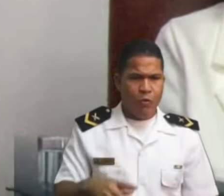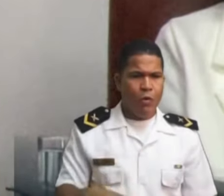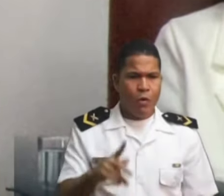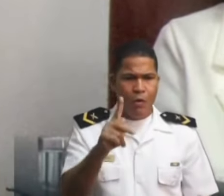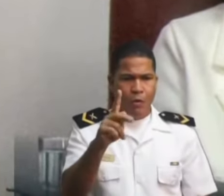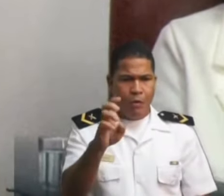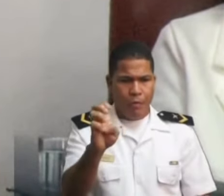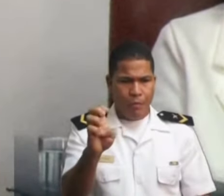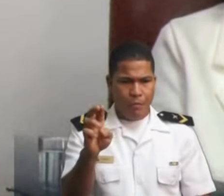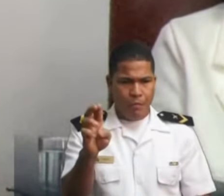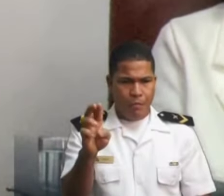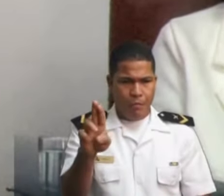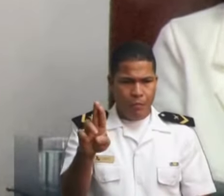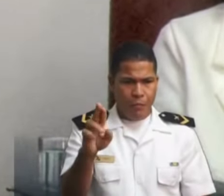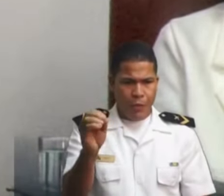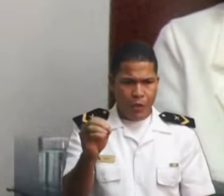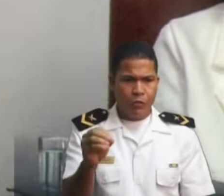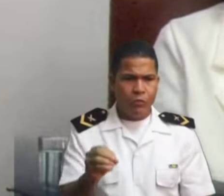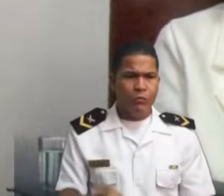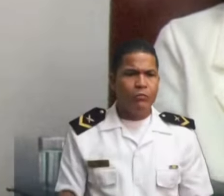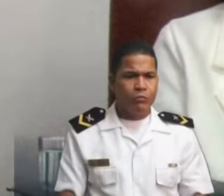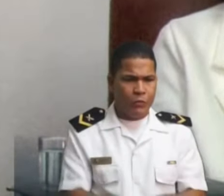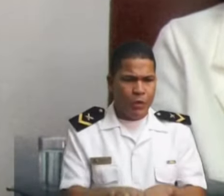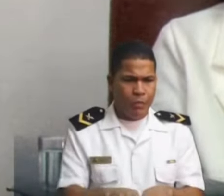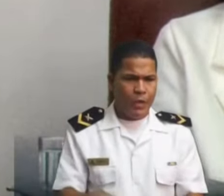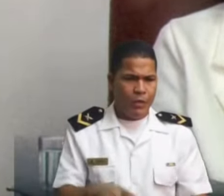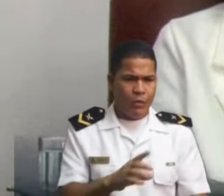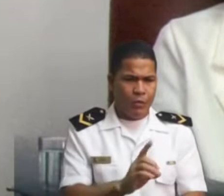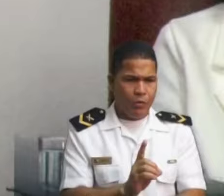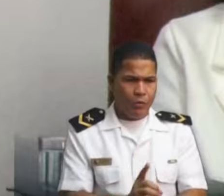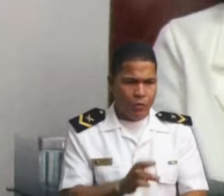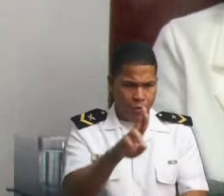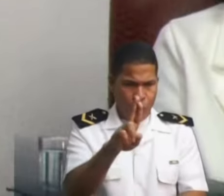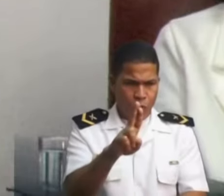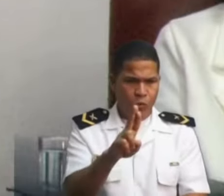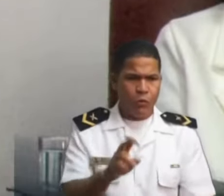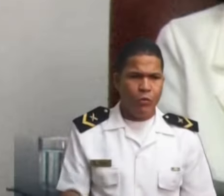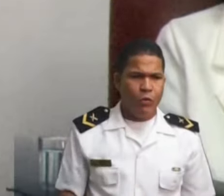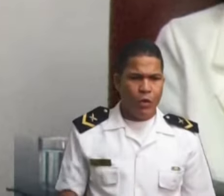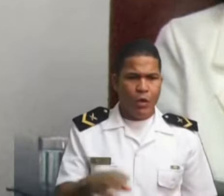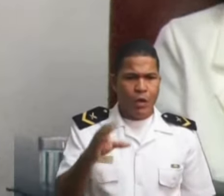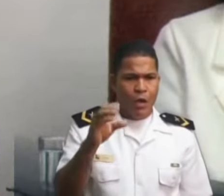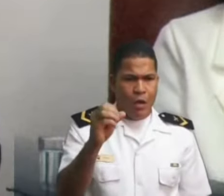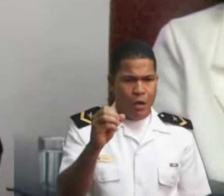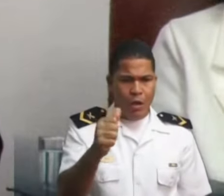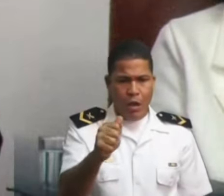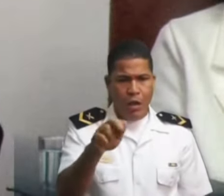doutor Arthur Carbone e a juíza Maria Cristina.